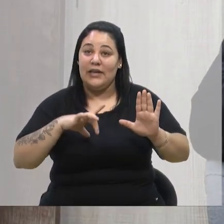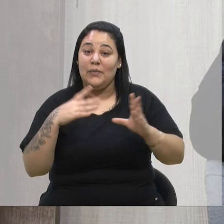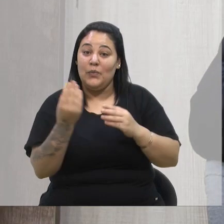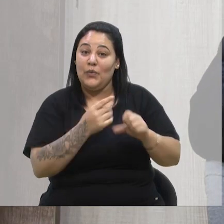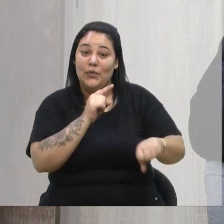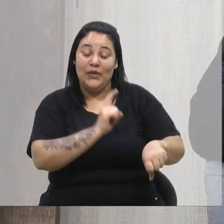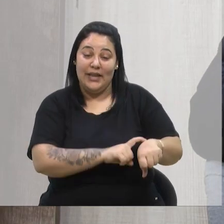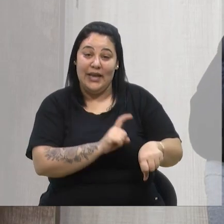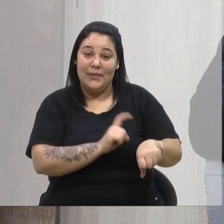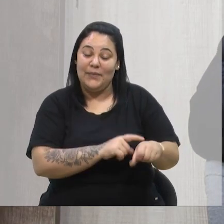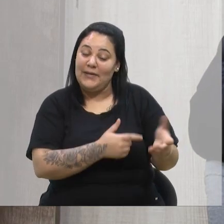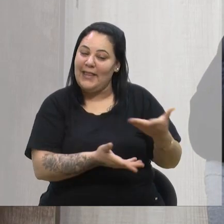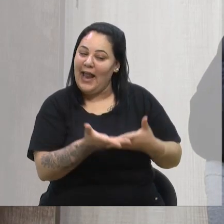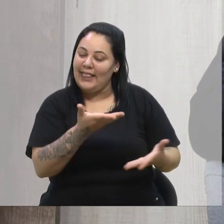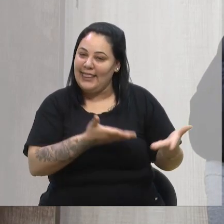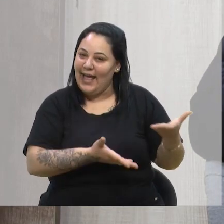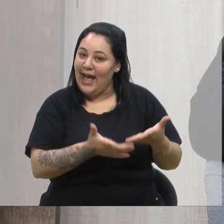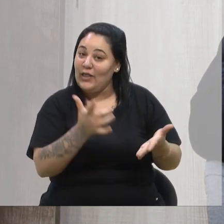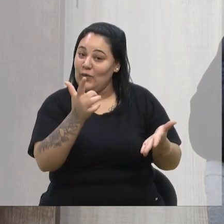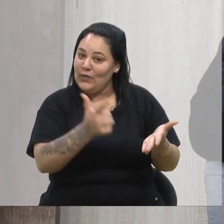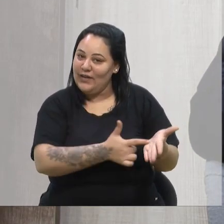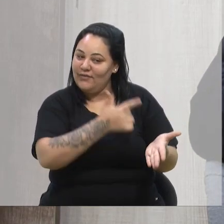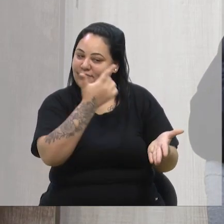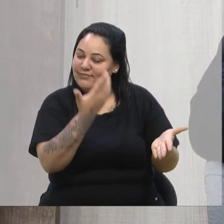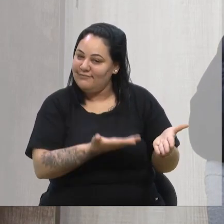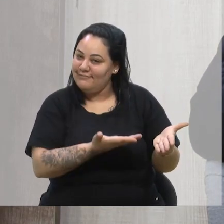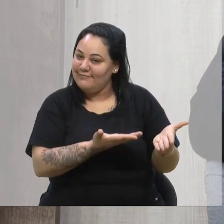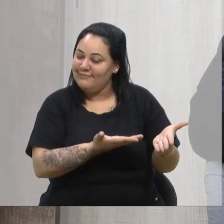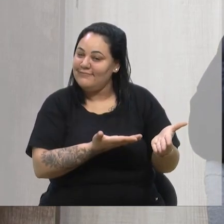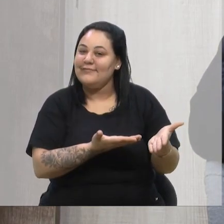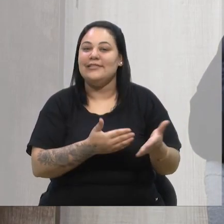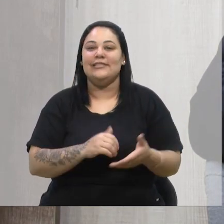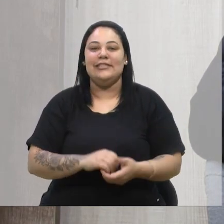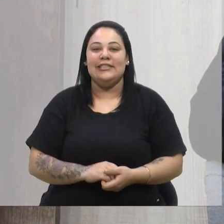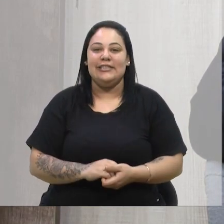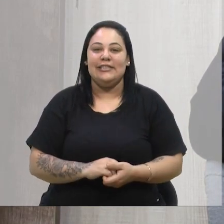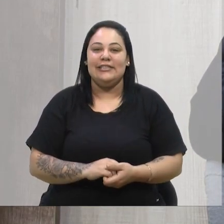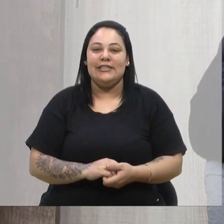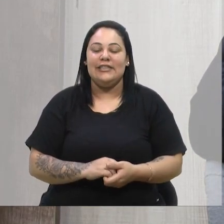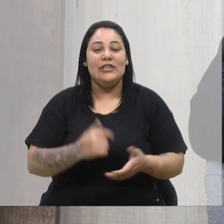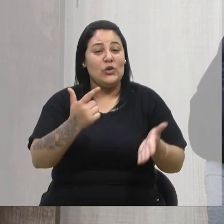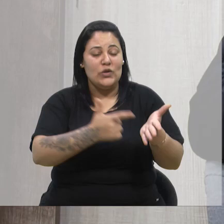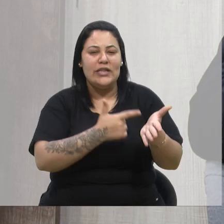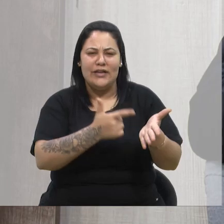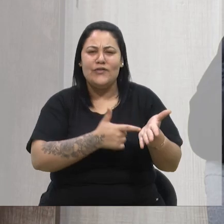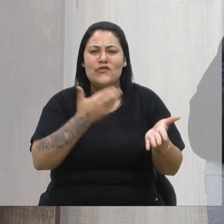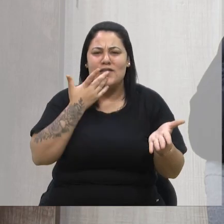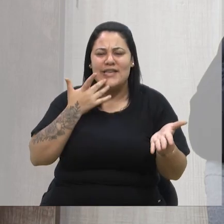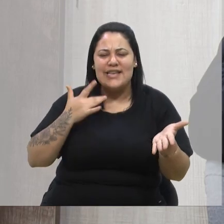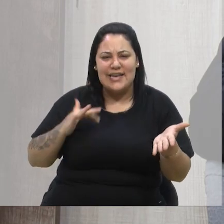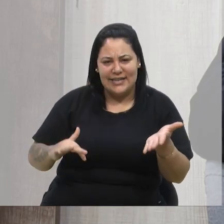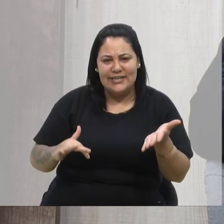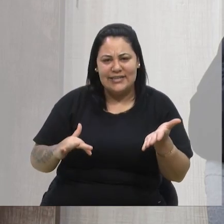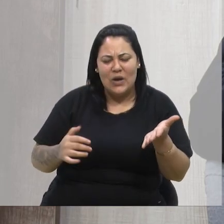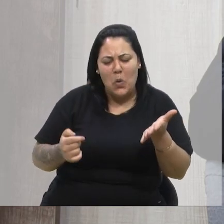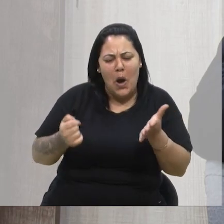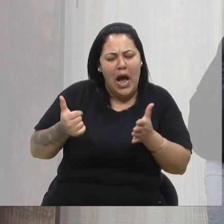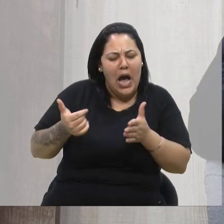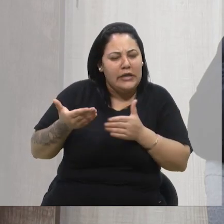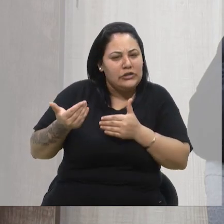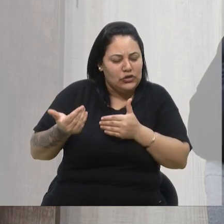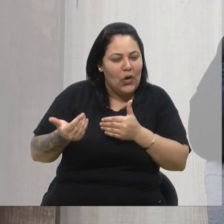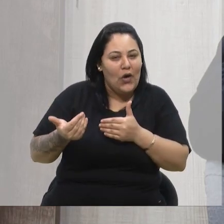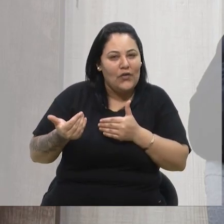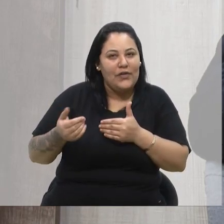para tratarmos da obra propriamente dita, e os livros infanto-juvenis, eles se prestam muito